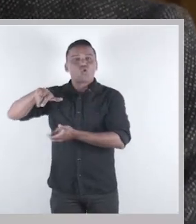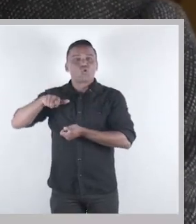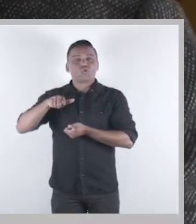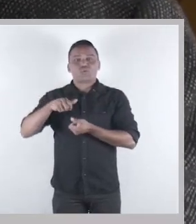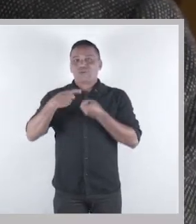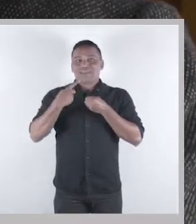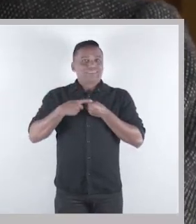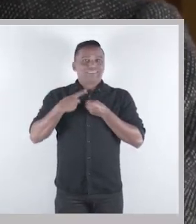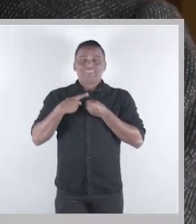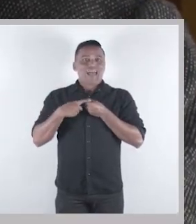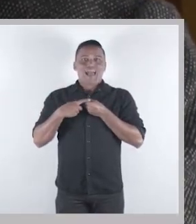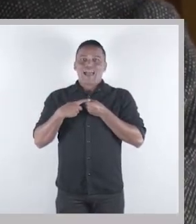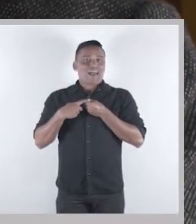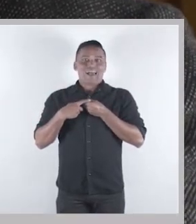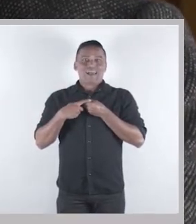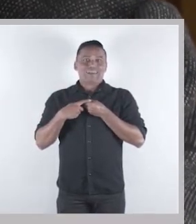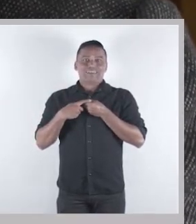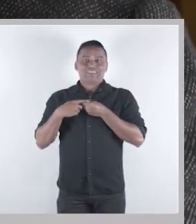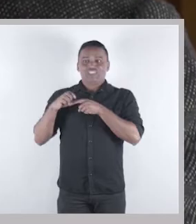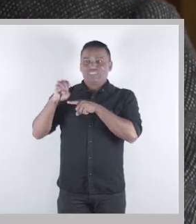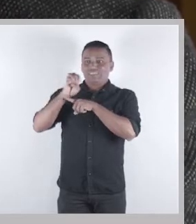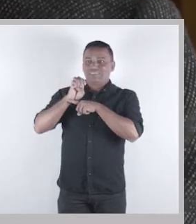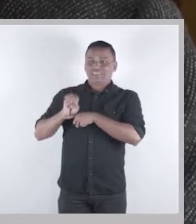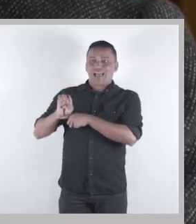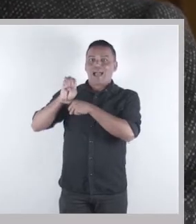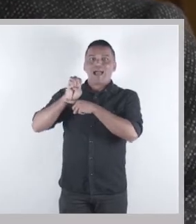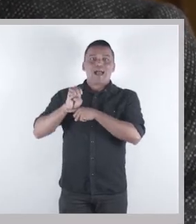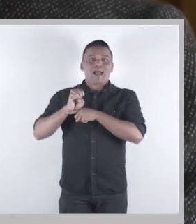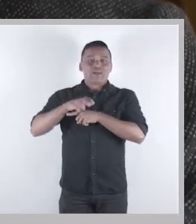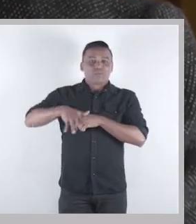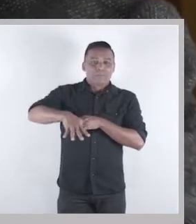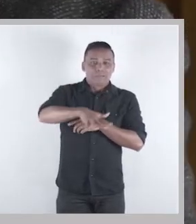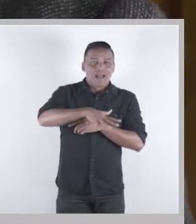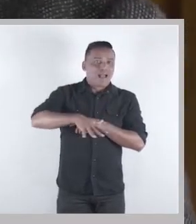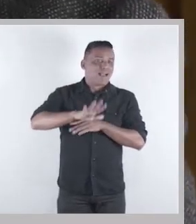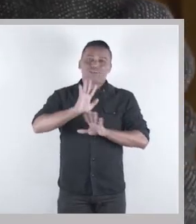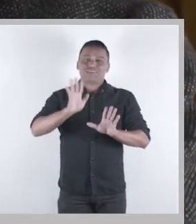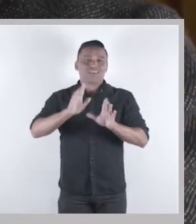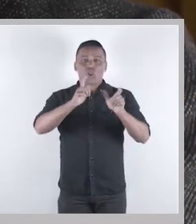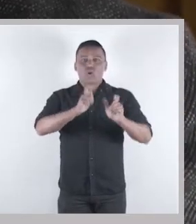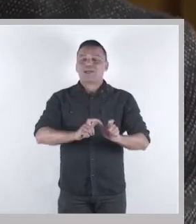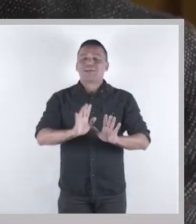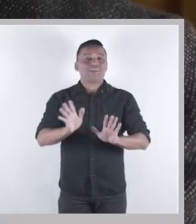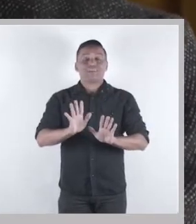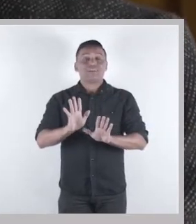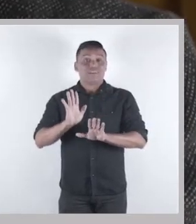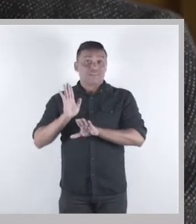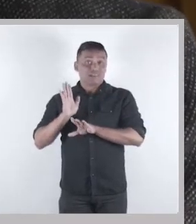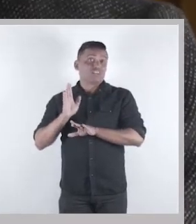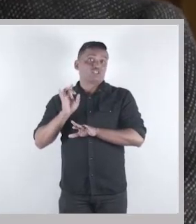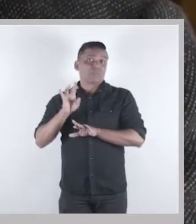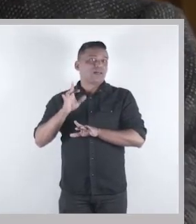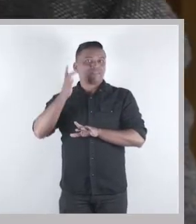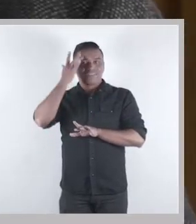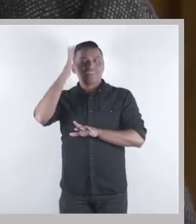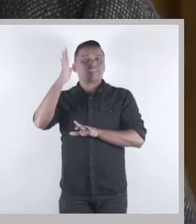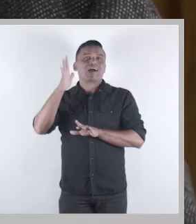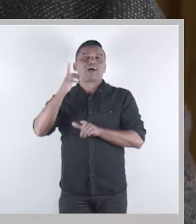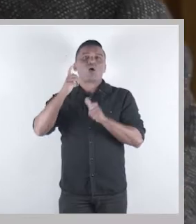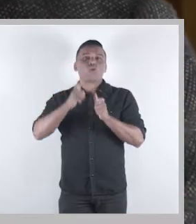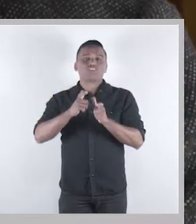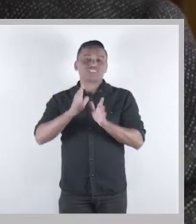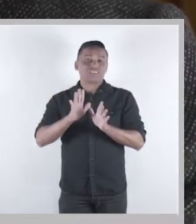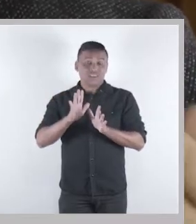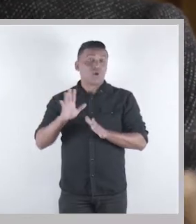bairro de um lugar mas a gente fala até para facilitar né eu eu gosto muito de ser Mineiro Eu gosto muito de Belo Horizonte e